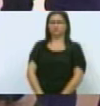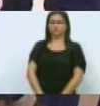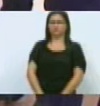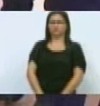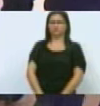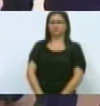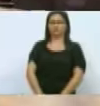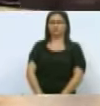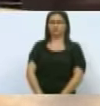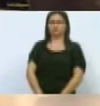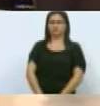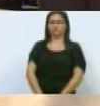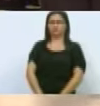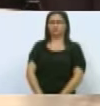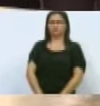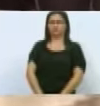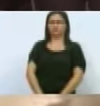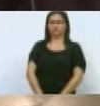somos incluídos sim.